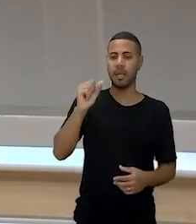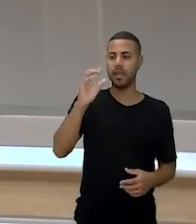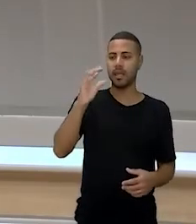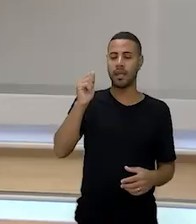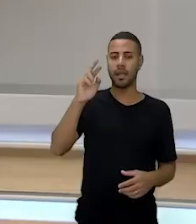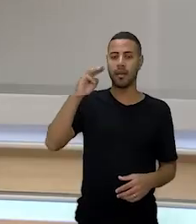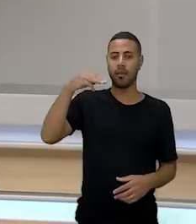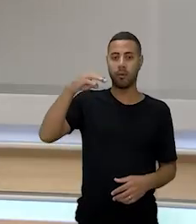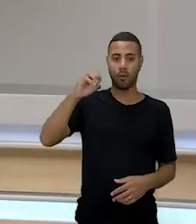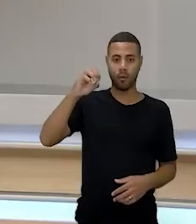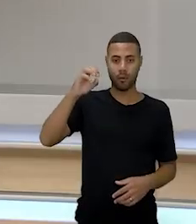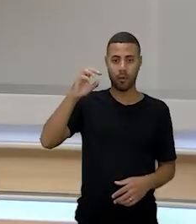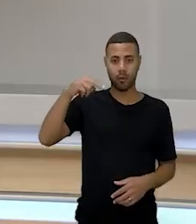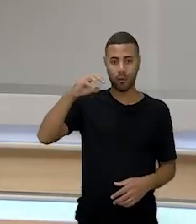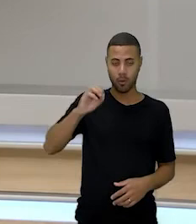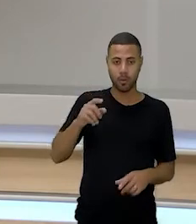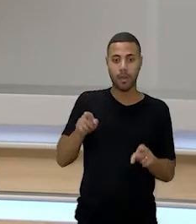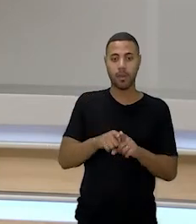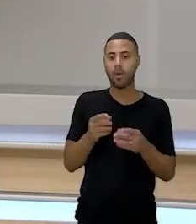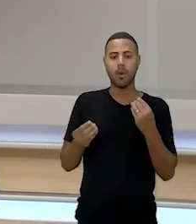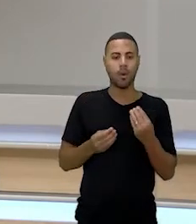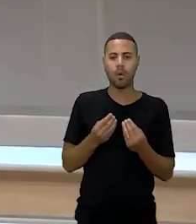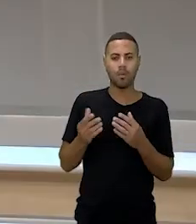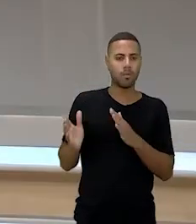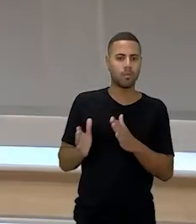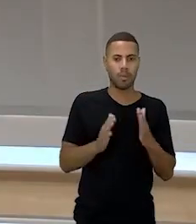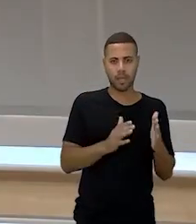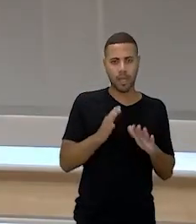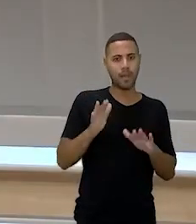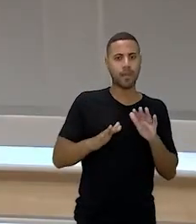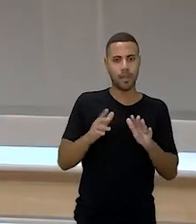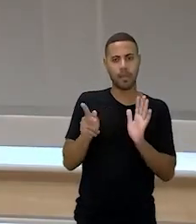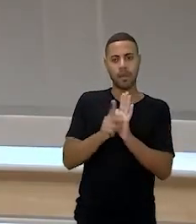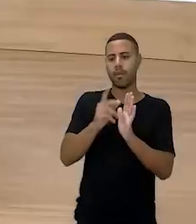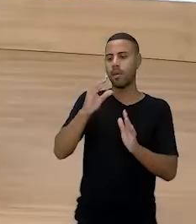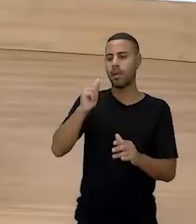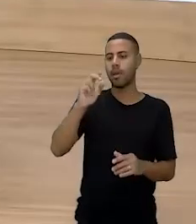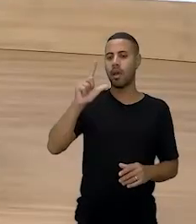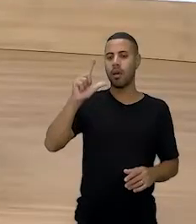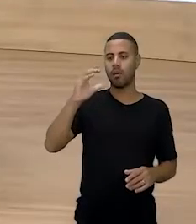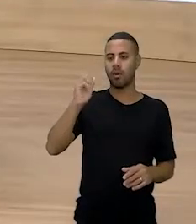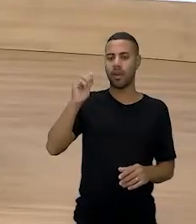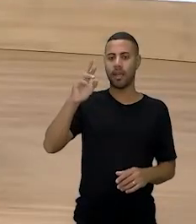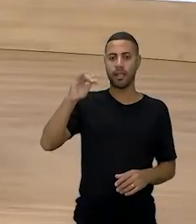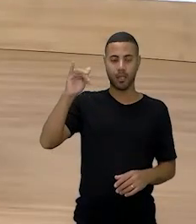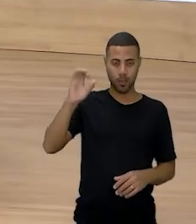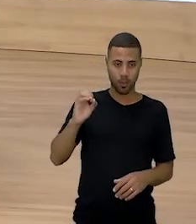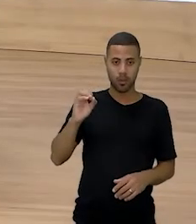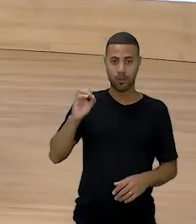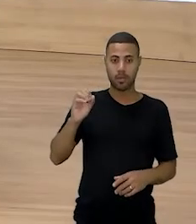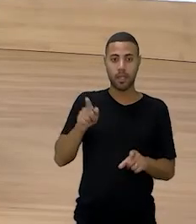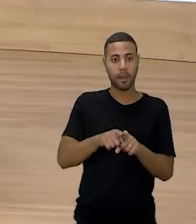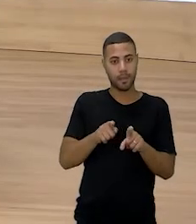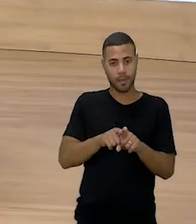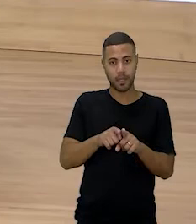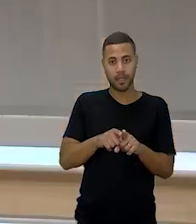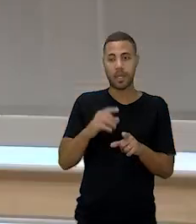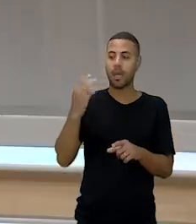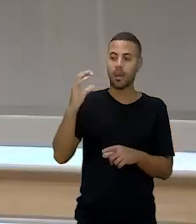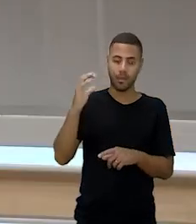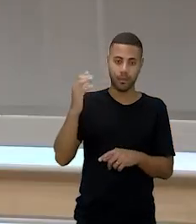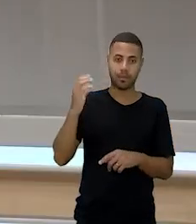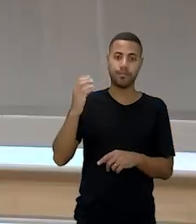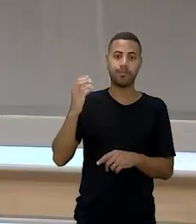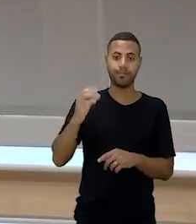resíduos esse processo? Não, tem o resíduo que é o calcário. Que é o próprio calcário. Desculpa, é a cal. Aqui é a cal. Então,